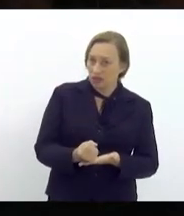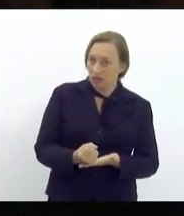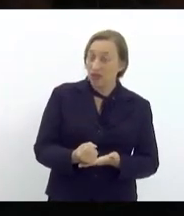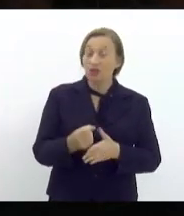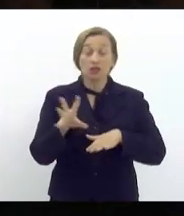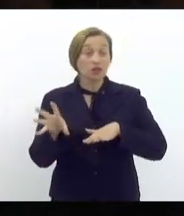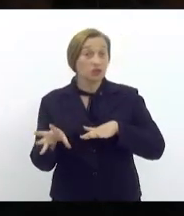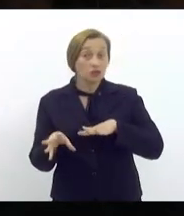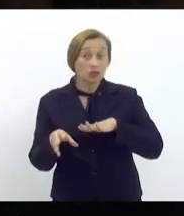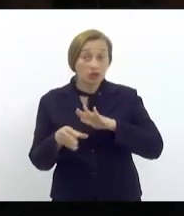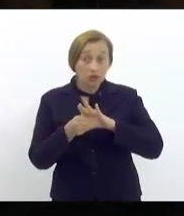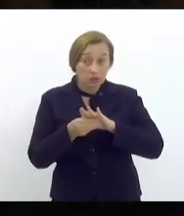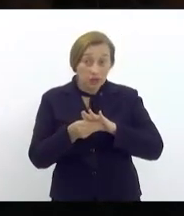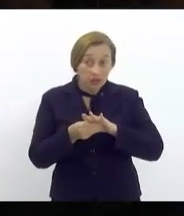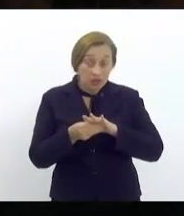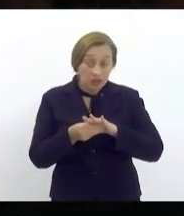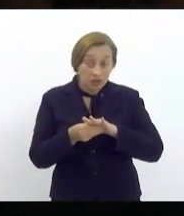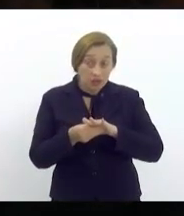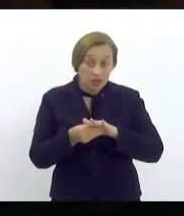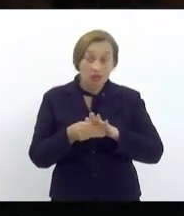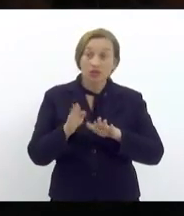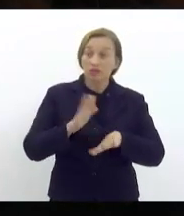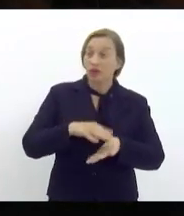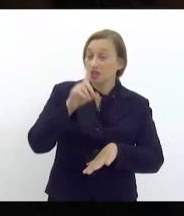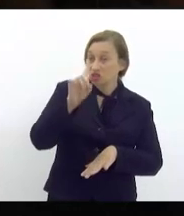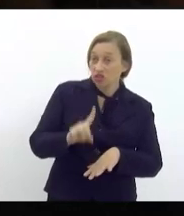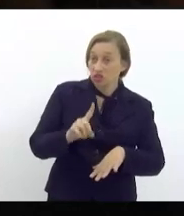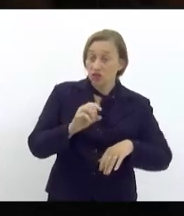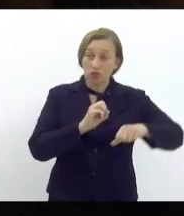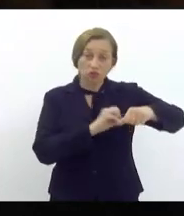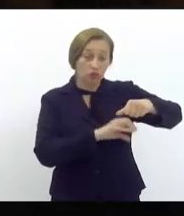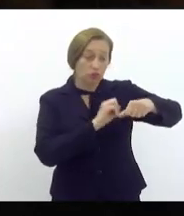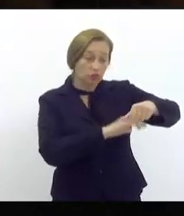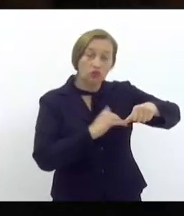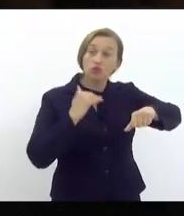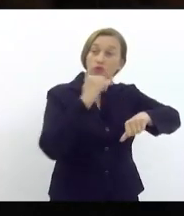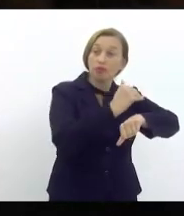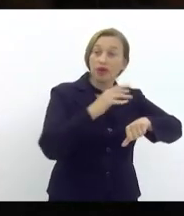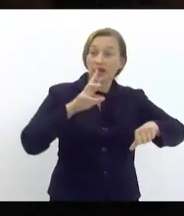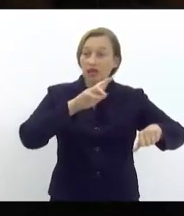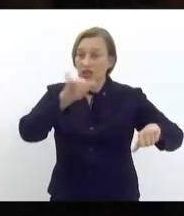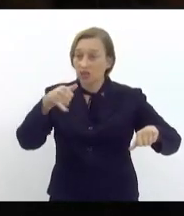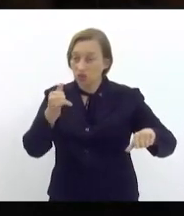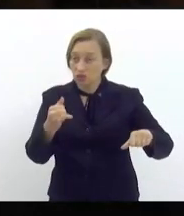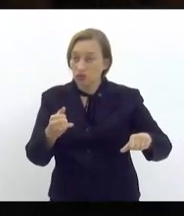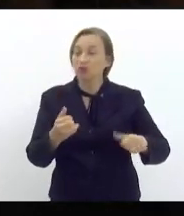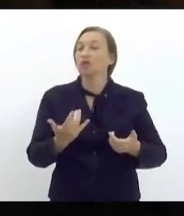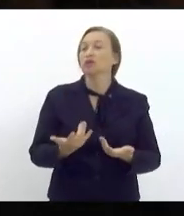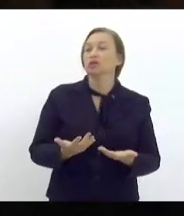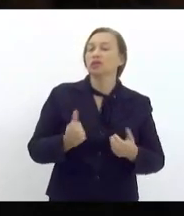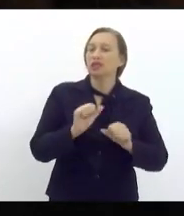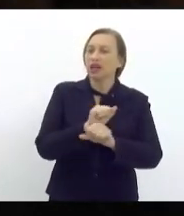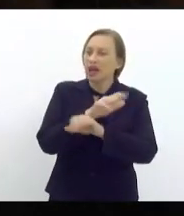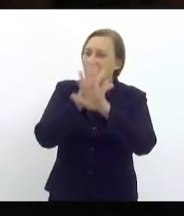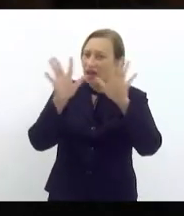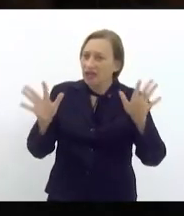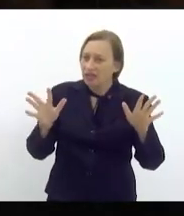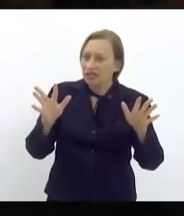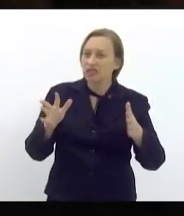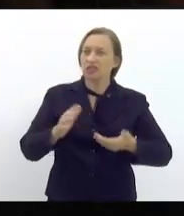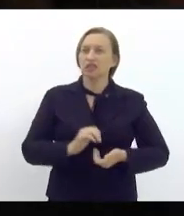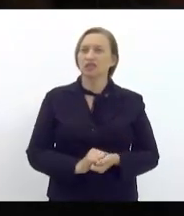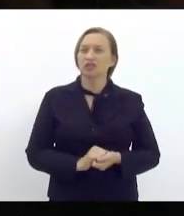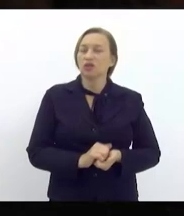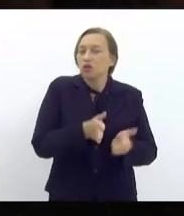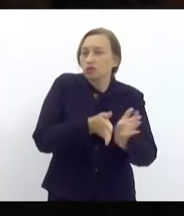emendas que garantem mais direitos como supera Rio são emendas que falam da transparência por exemplo da execução